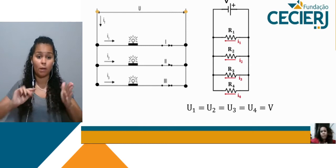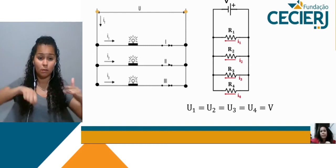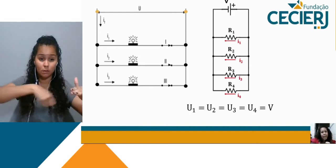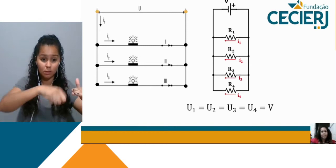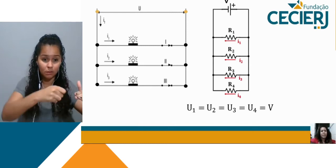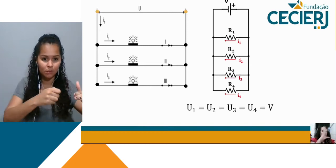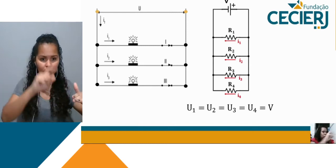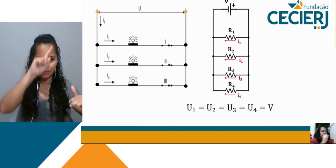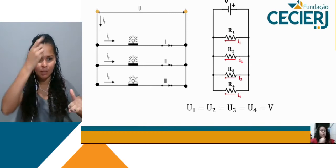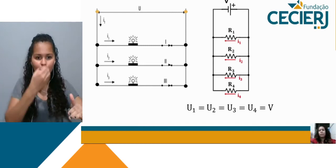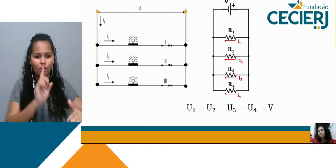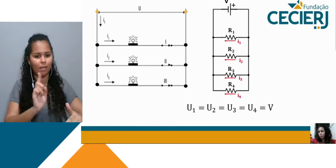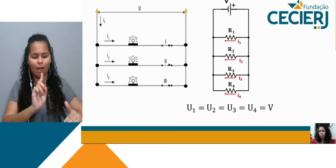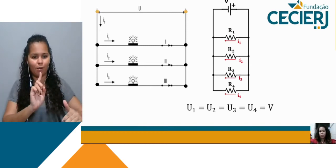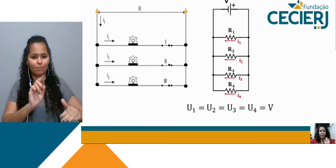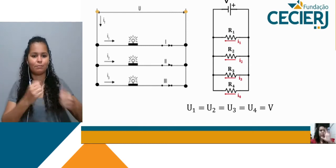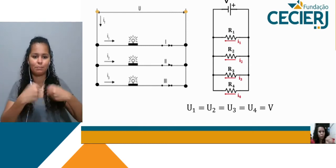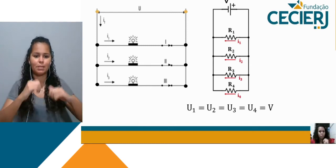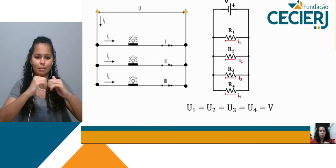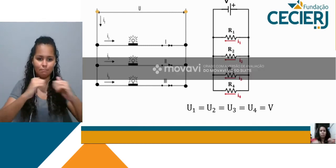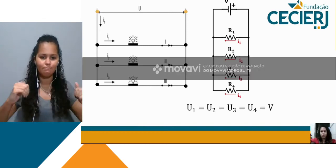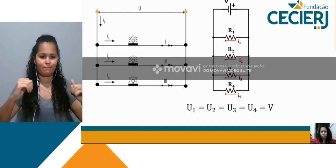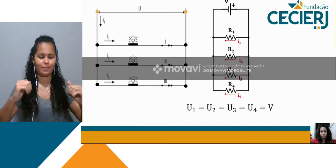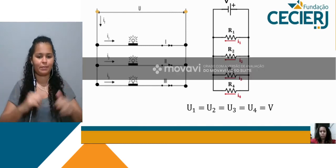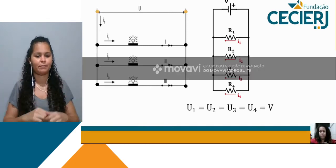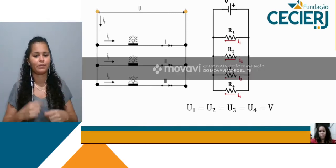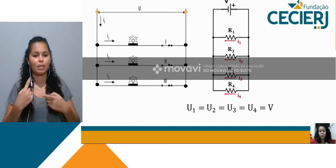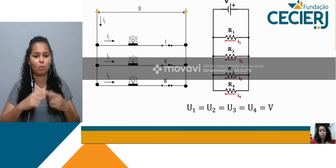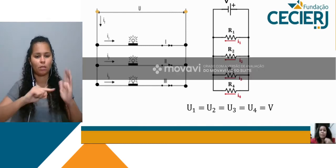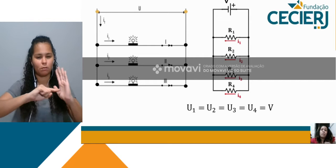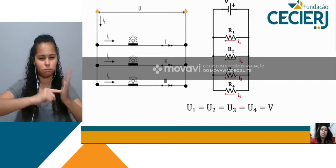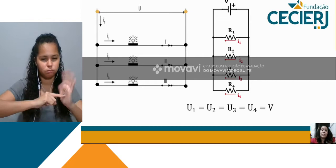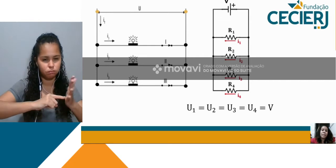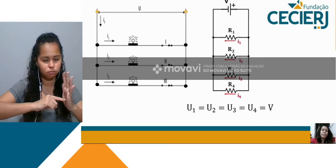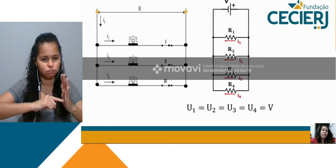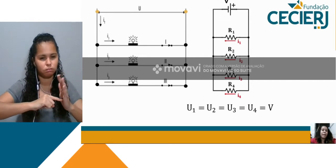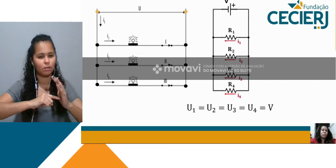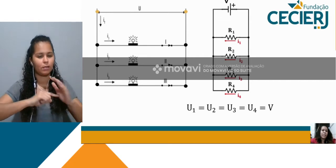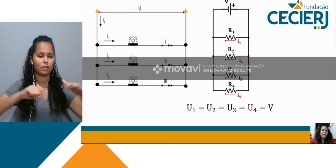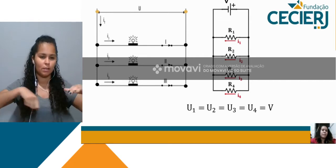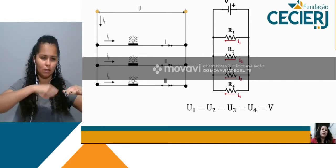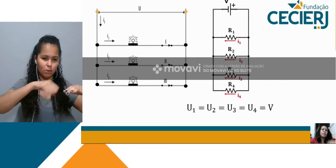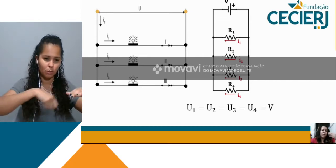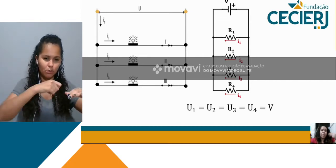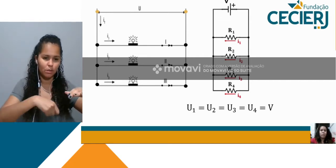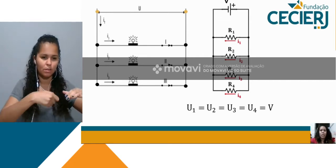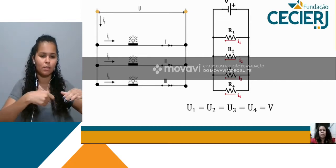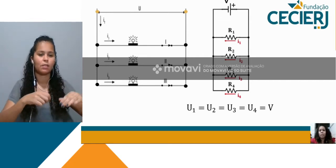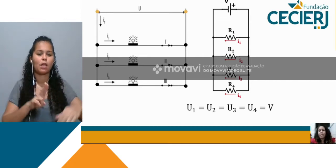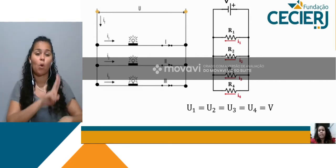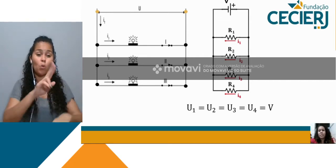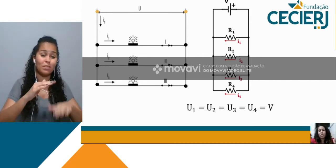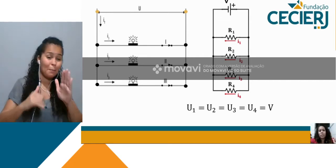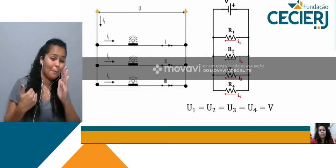não é uma boa ideia. Pega 2, bota no disjuntor. Pega 2, bota em outro disjuntor. Porque os aparelhos que são ligados nele são aparelhos que